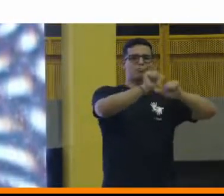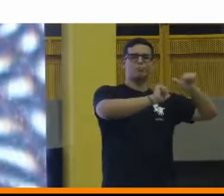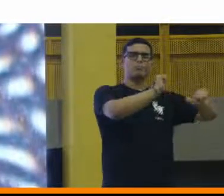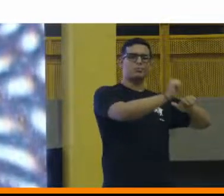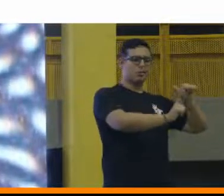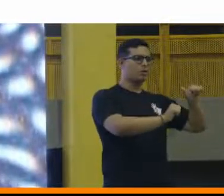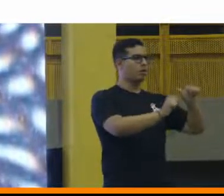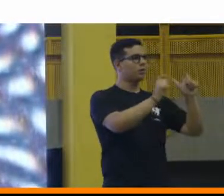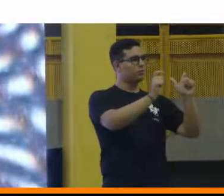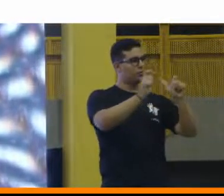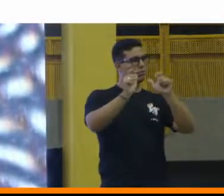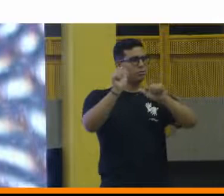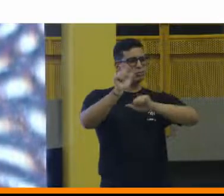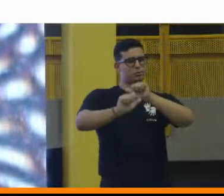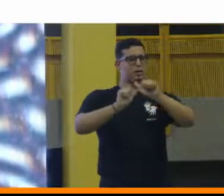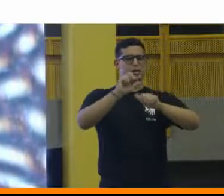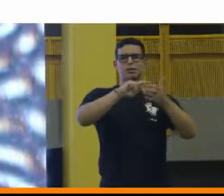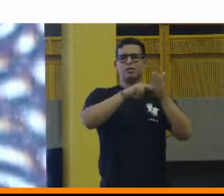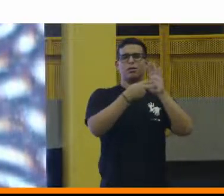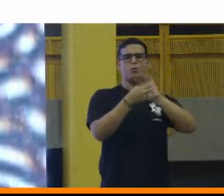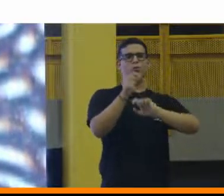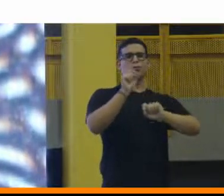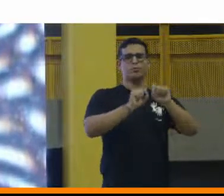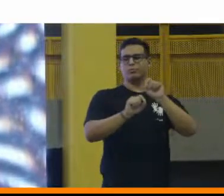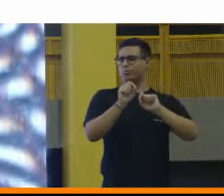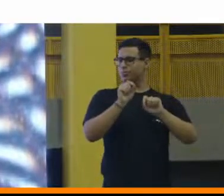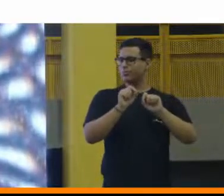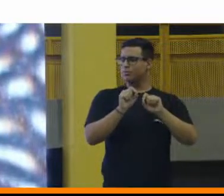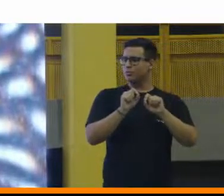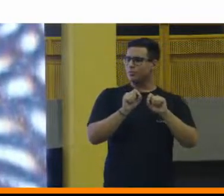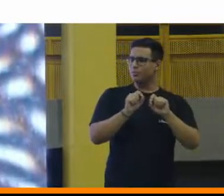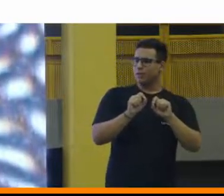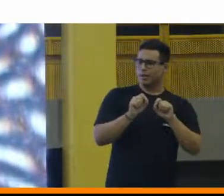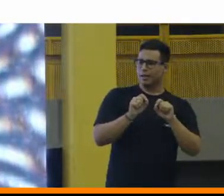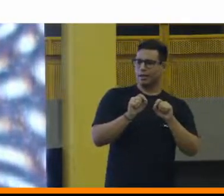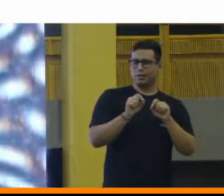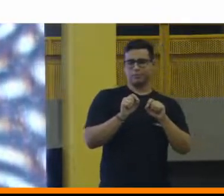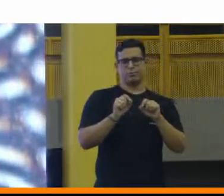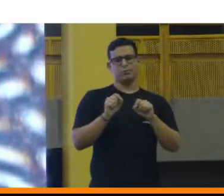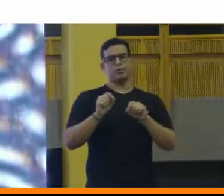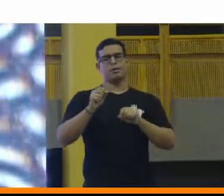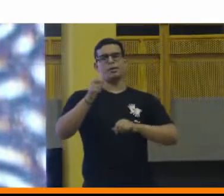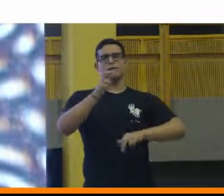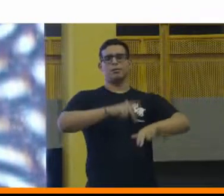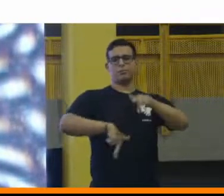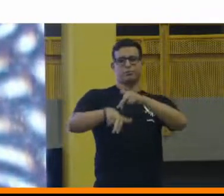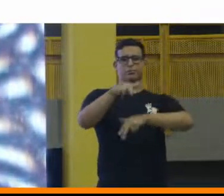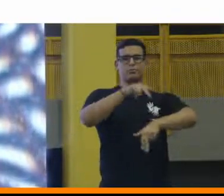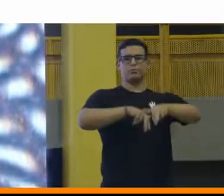de posição quer dizer deslocamento. Essa é a ideia.